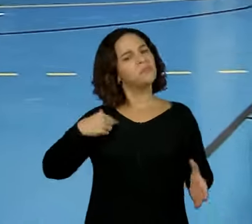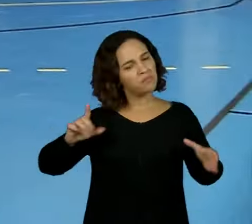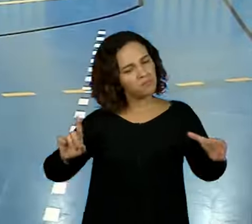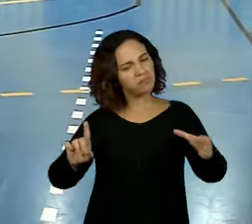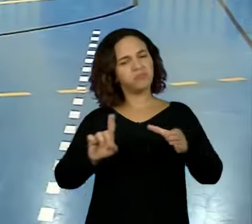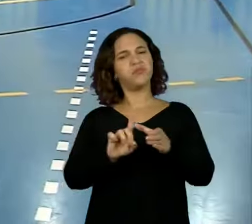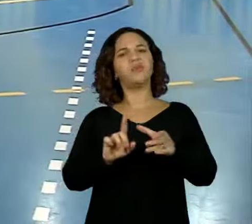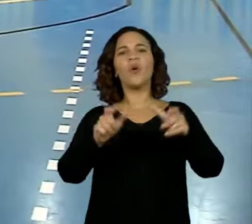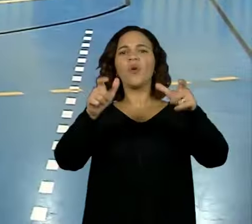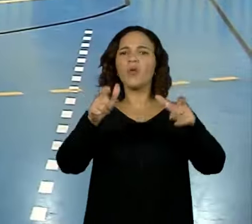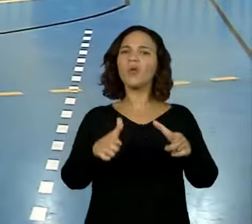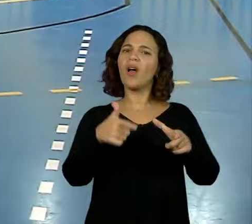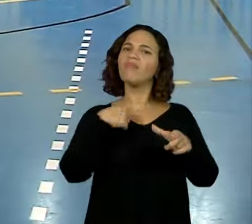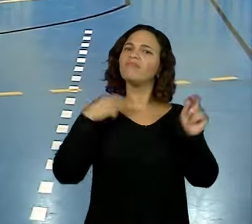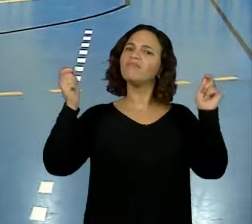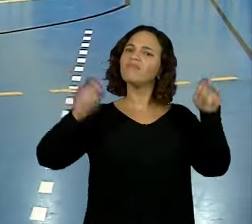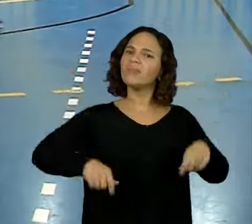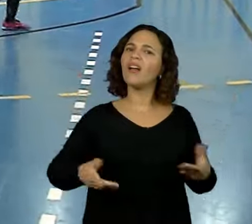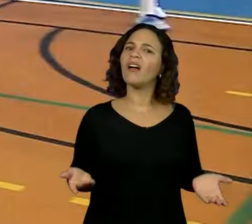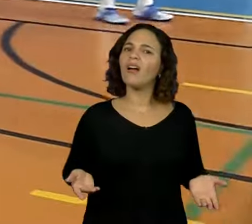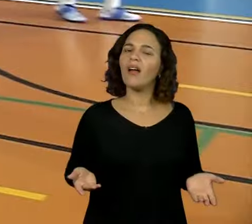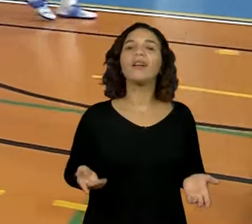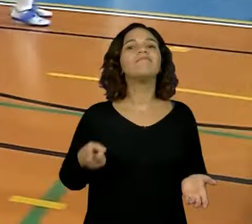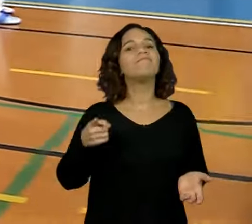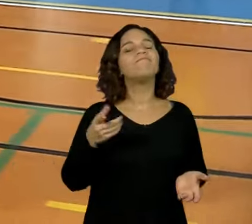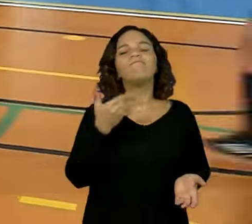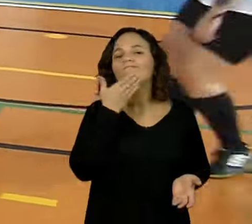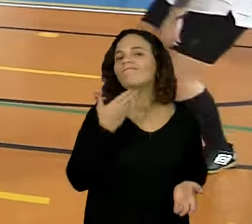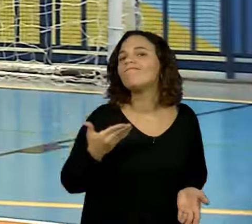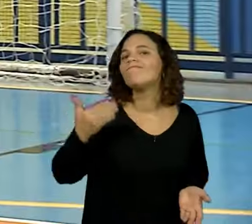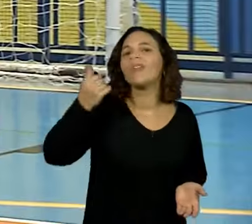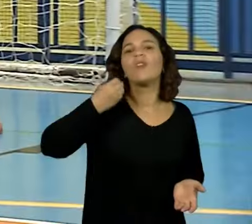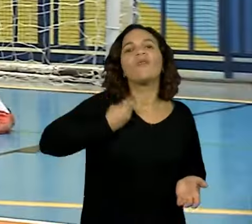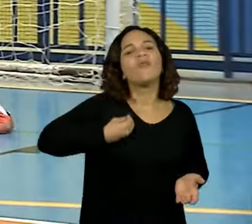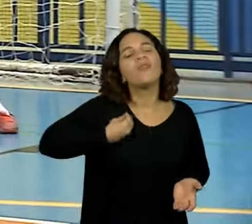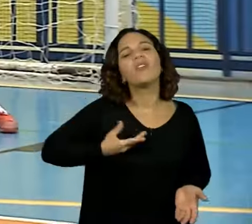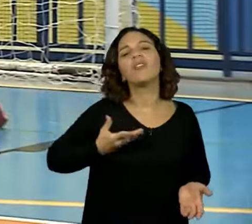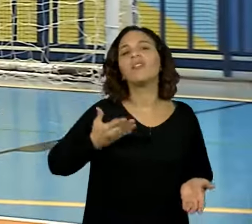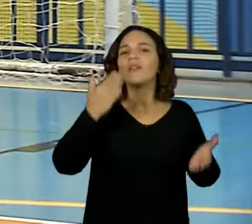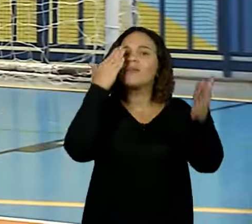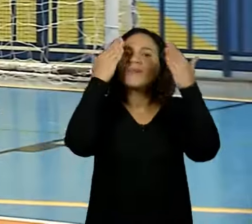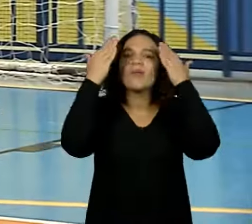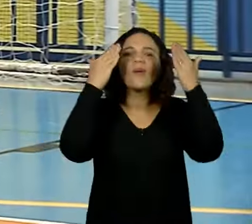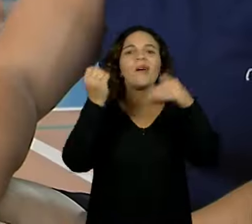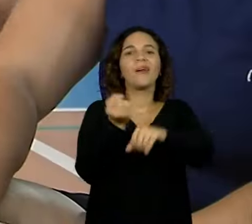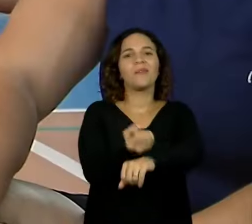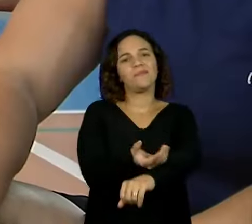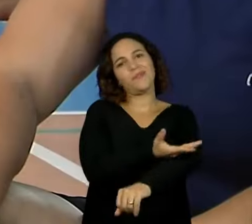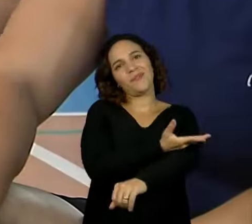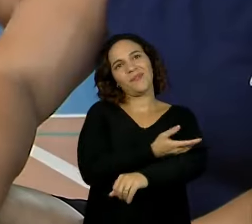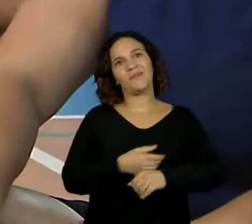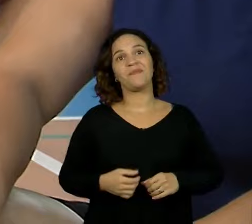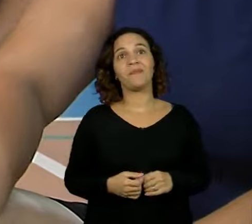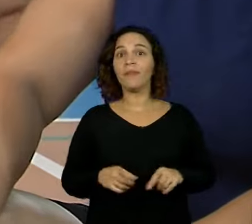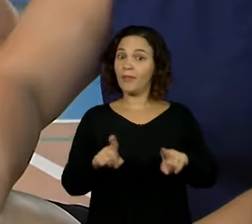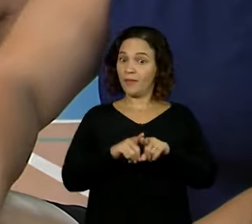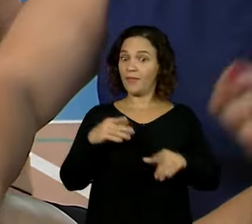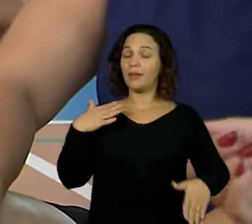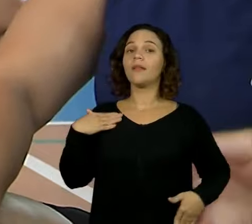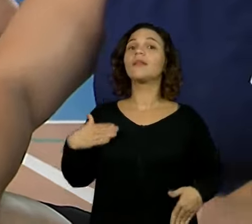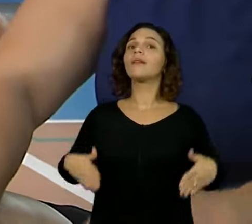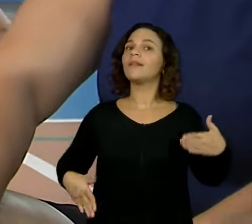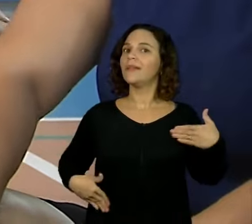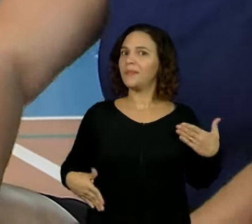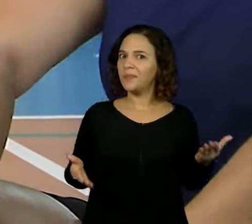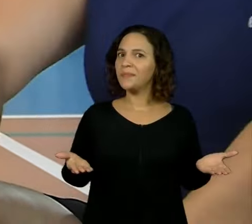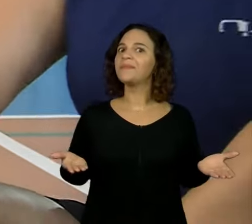esse lugar, a essa modalidade. E isso só vai melhorar a questão psicológica e emocional delas. E fisicamente nem